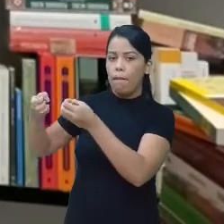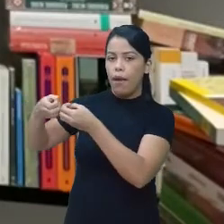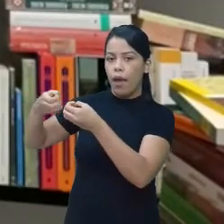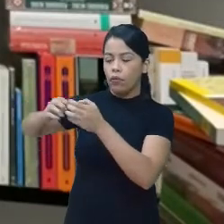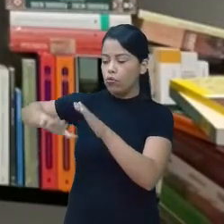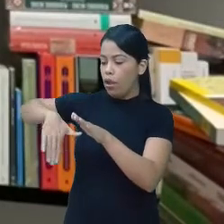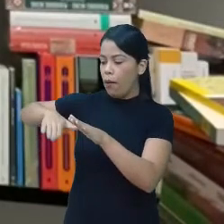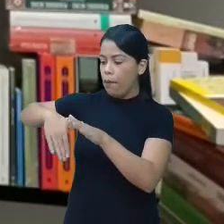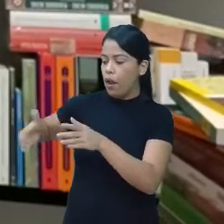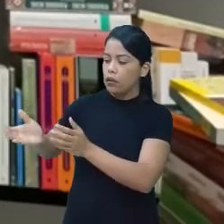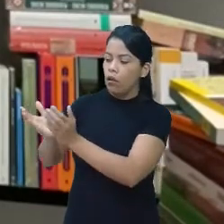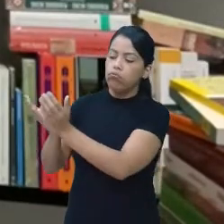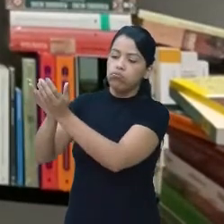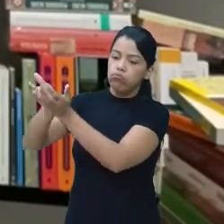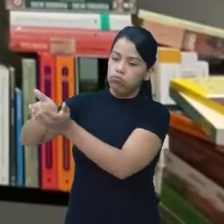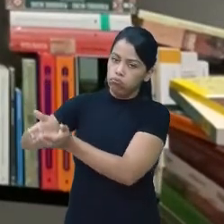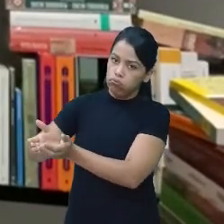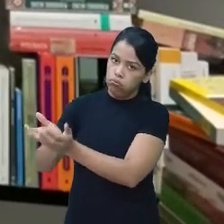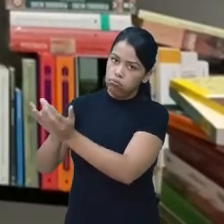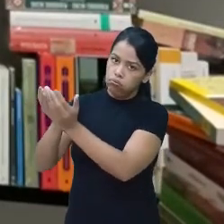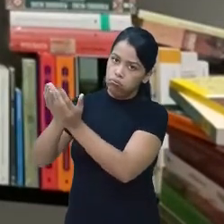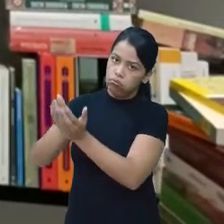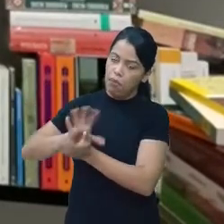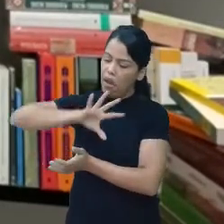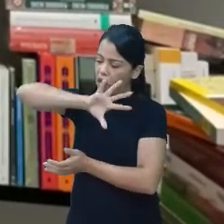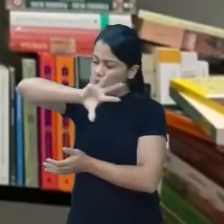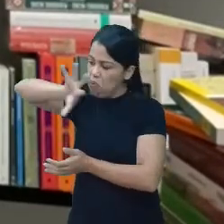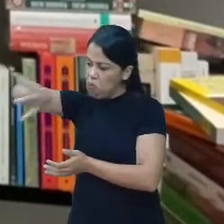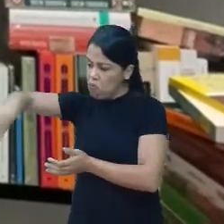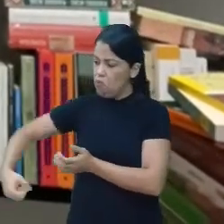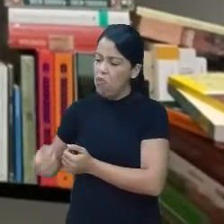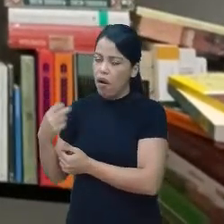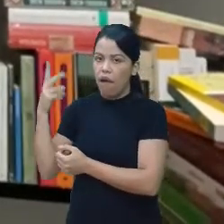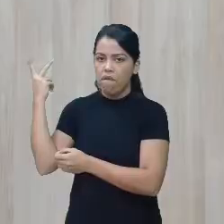eram brutalmente trazidos para Pernambuco.